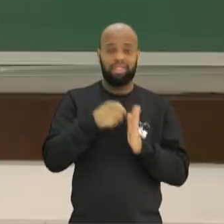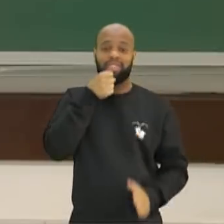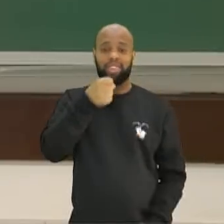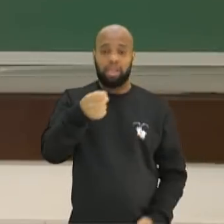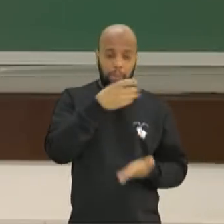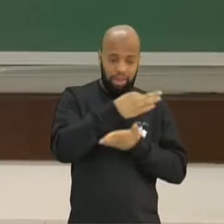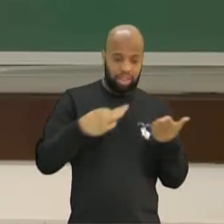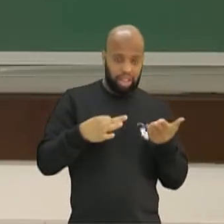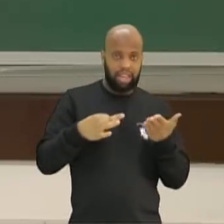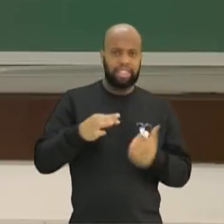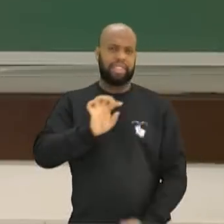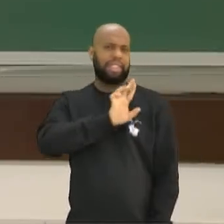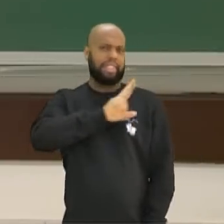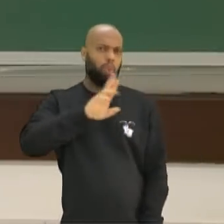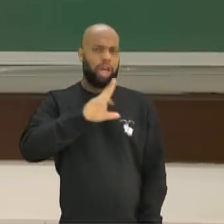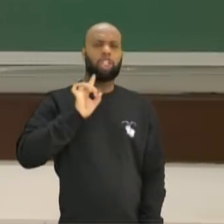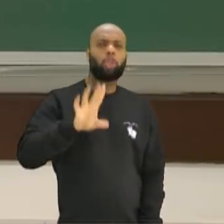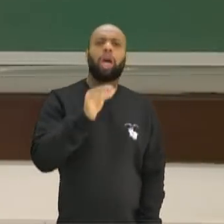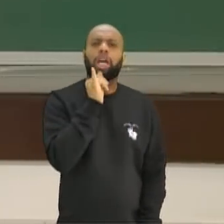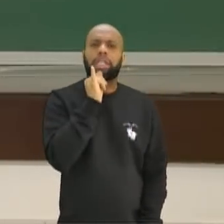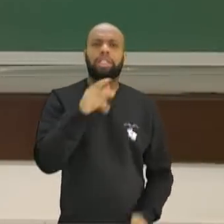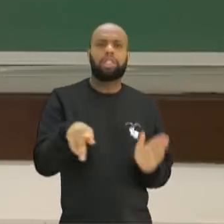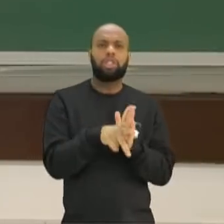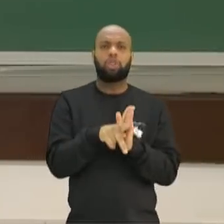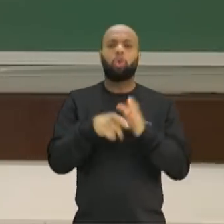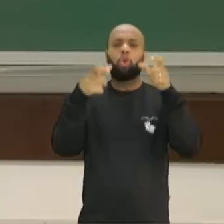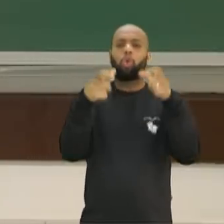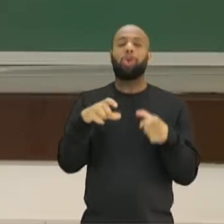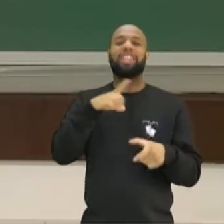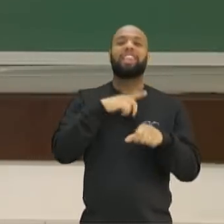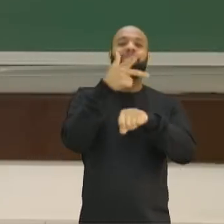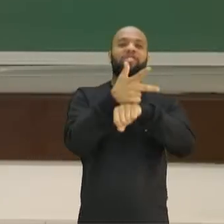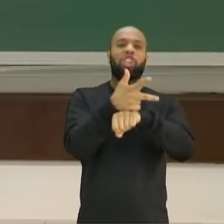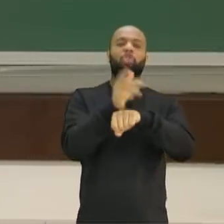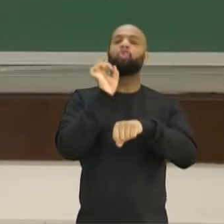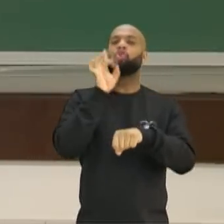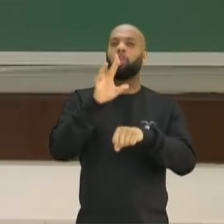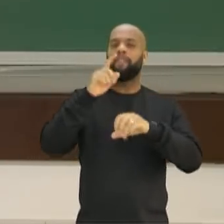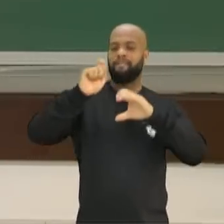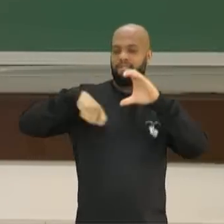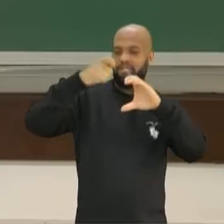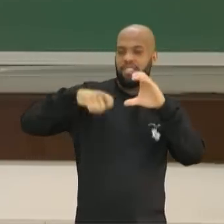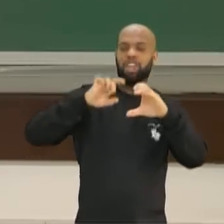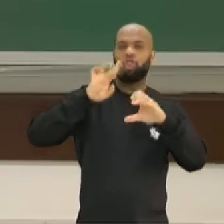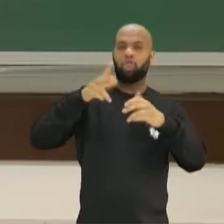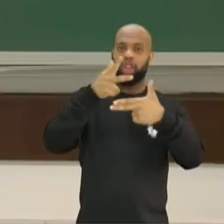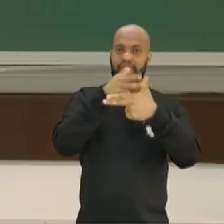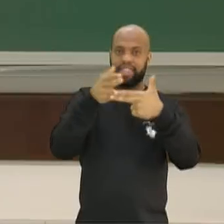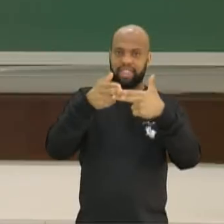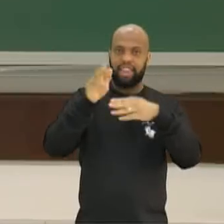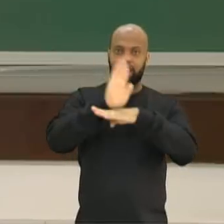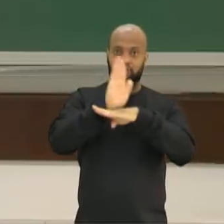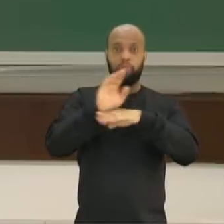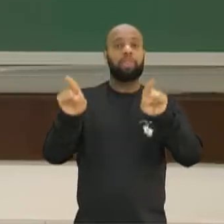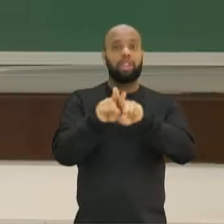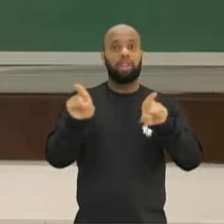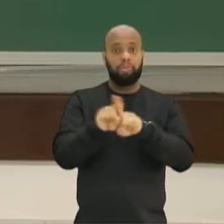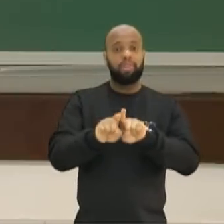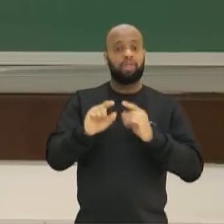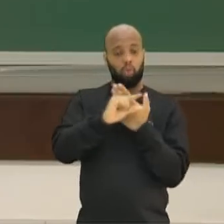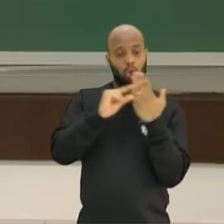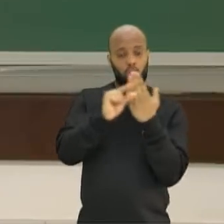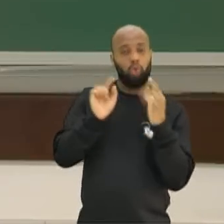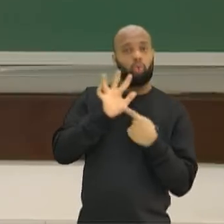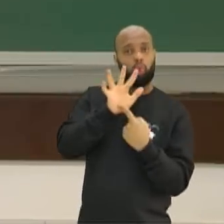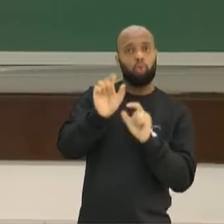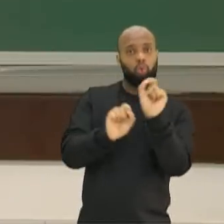Ele não está falando somente das plataformas de vídeo, né, que passam séries e filmes. O autor traz